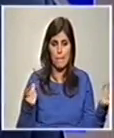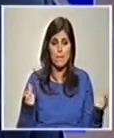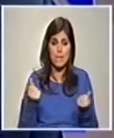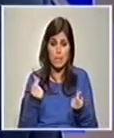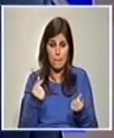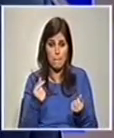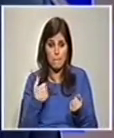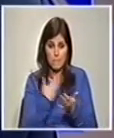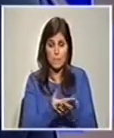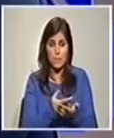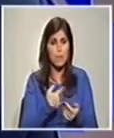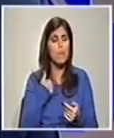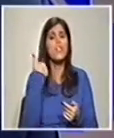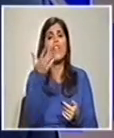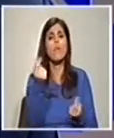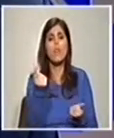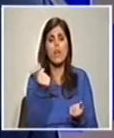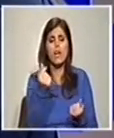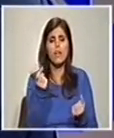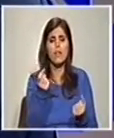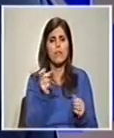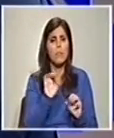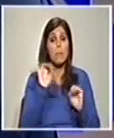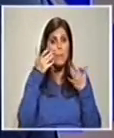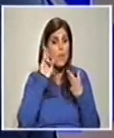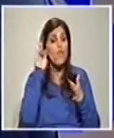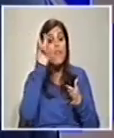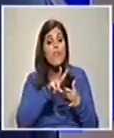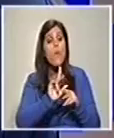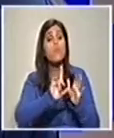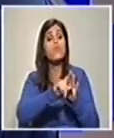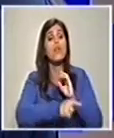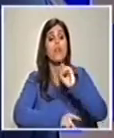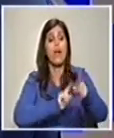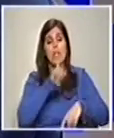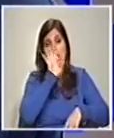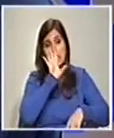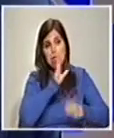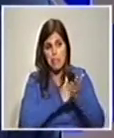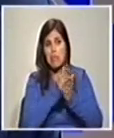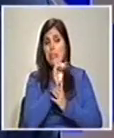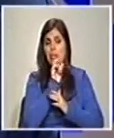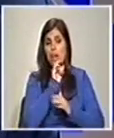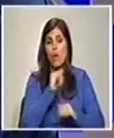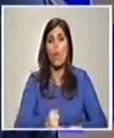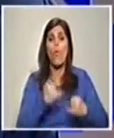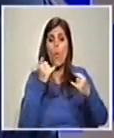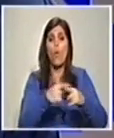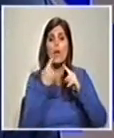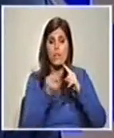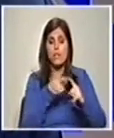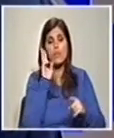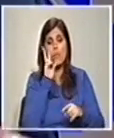mas desculpe, mas nós não atribuímos essa verba sem ir ver o que é o projeto, sem perceber claro. Se ele é sustentável e no ano seguinte vamos ver se ele